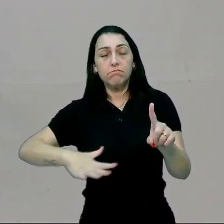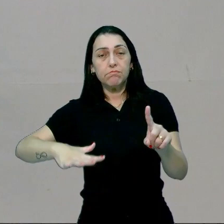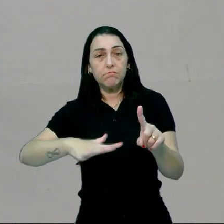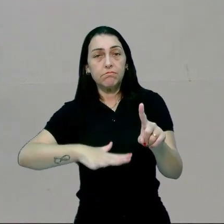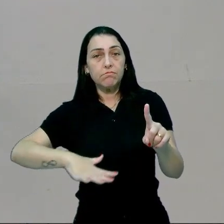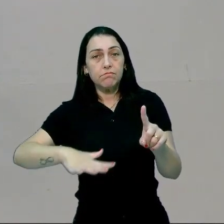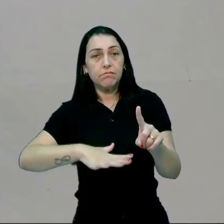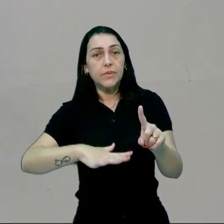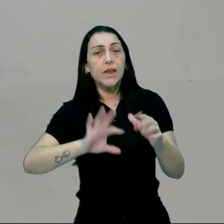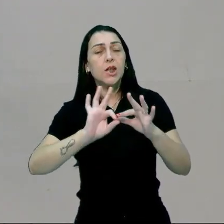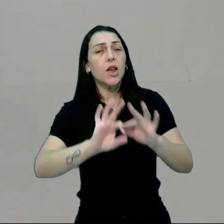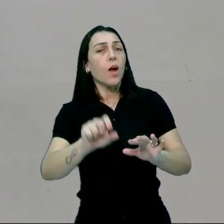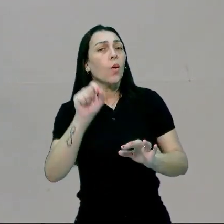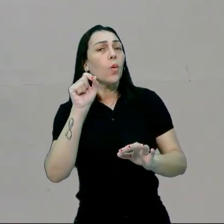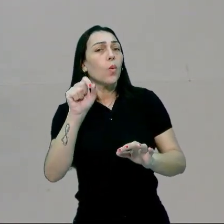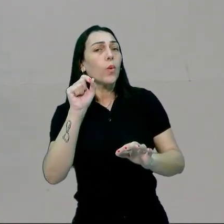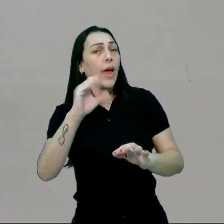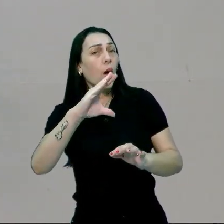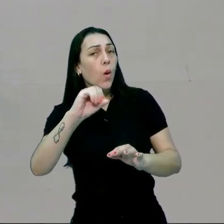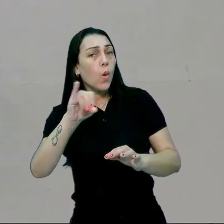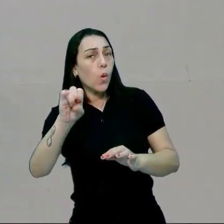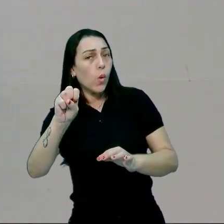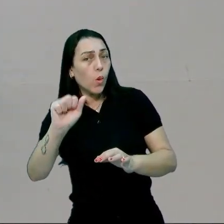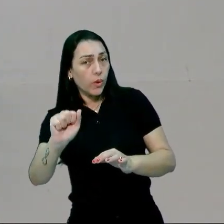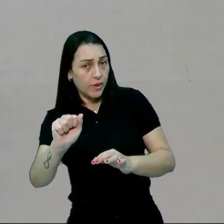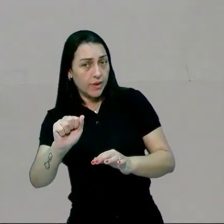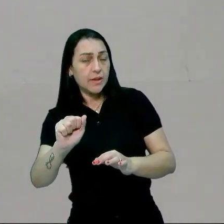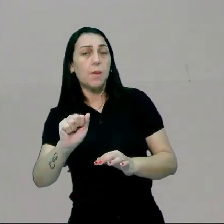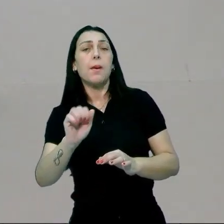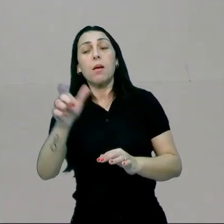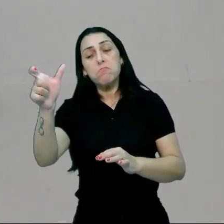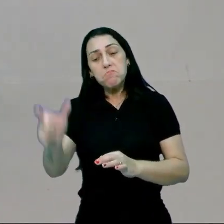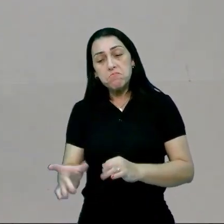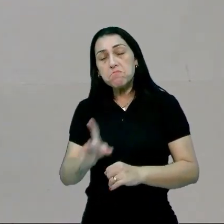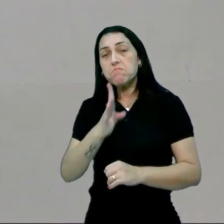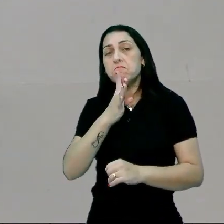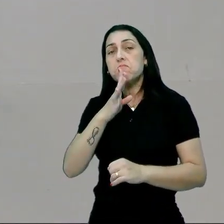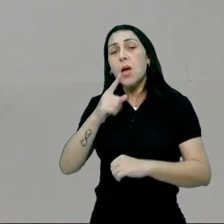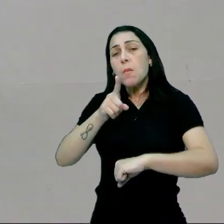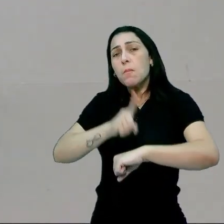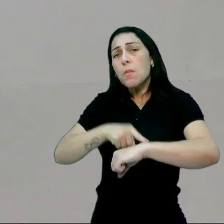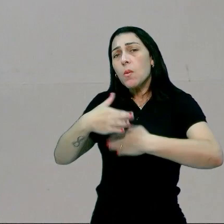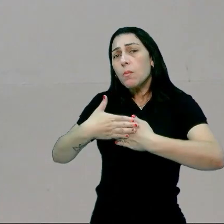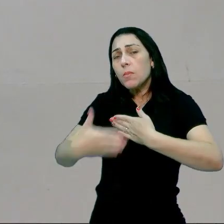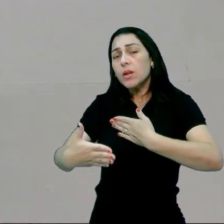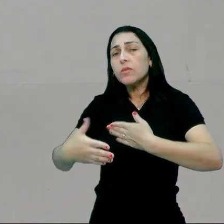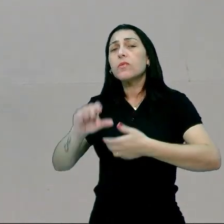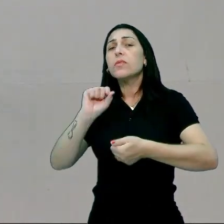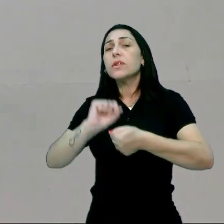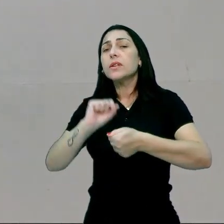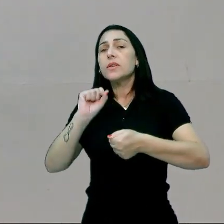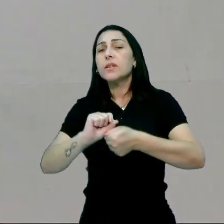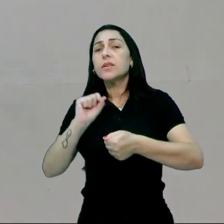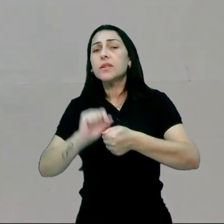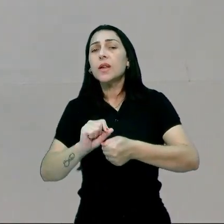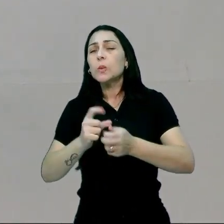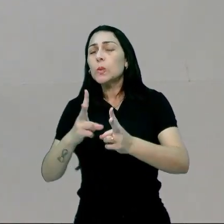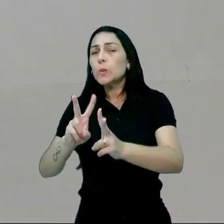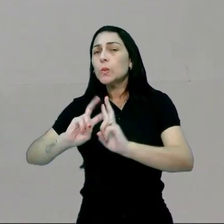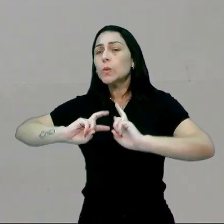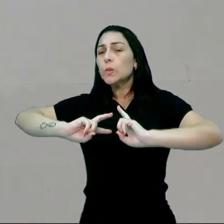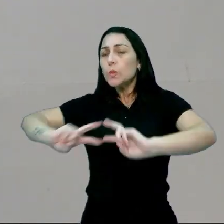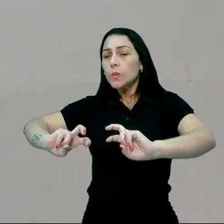social, ele deixará de ser uma coisa, o desconhecido, a partir do momento em que ele for